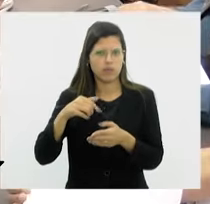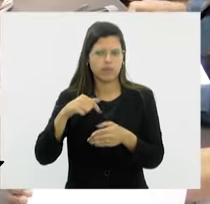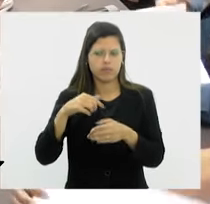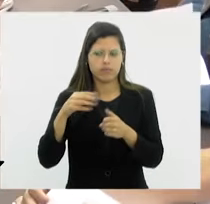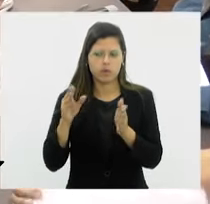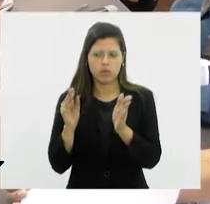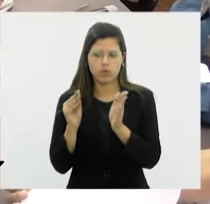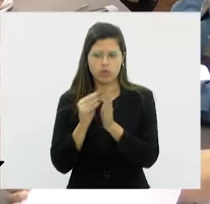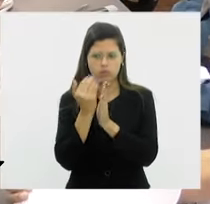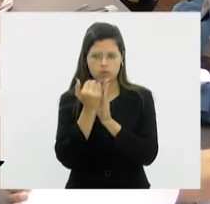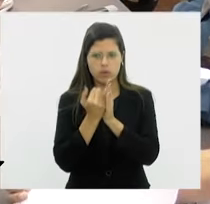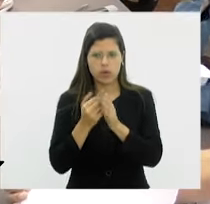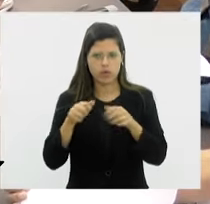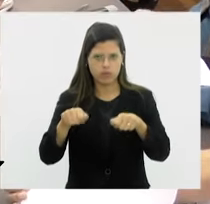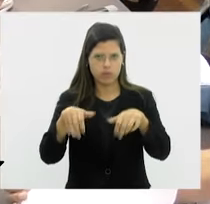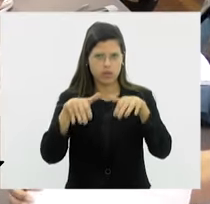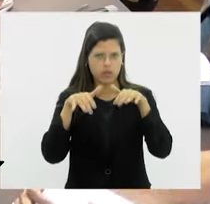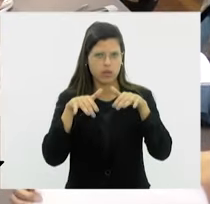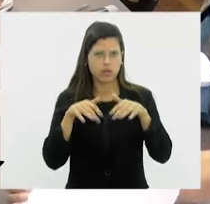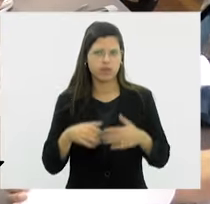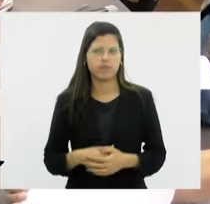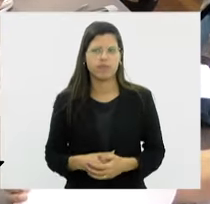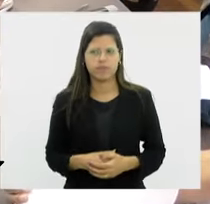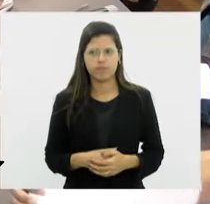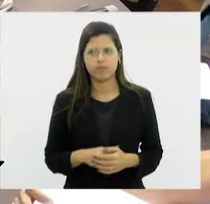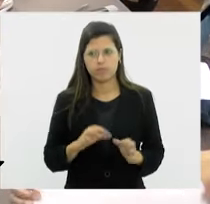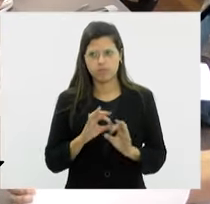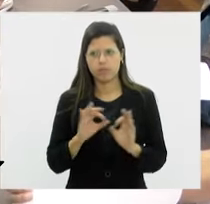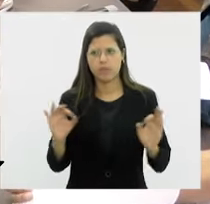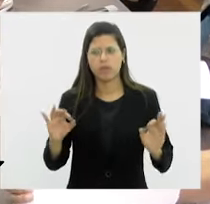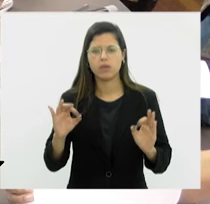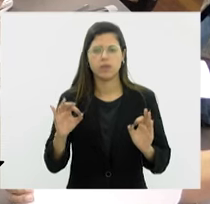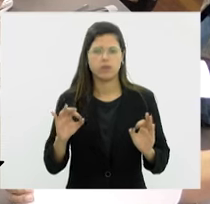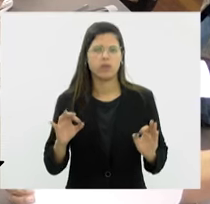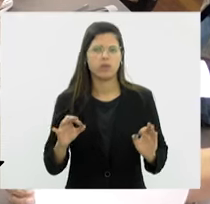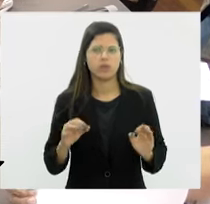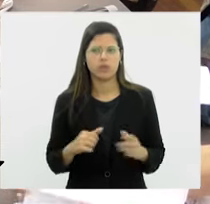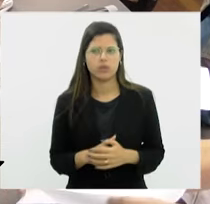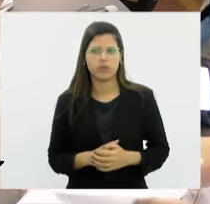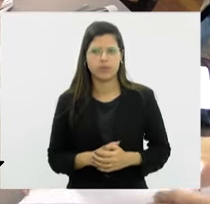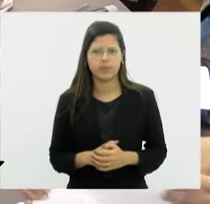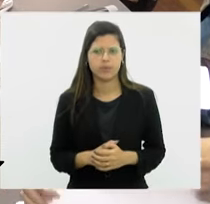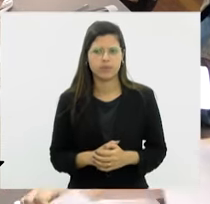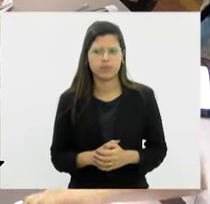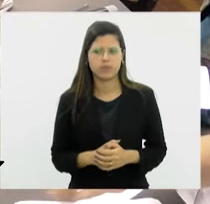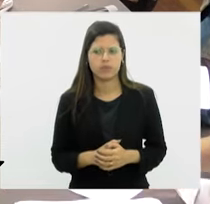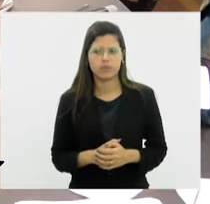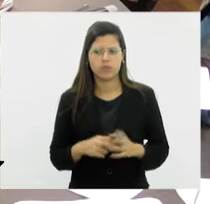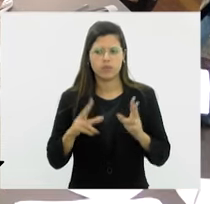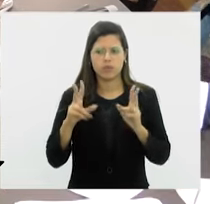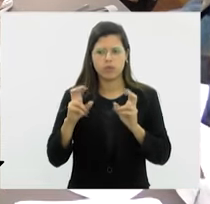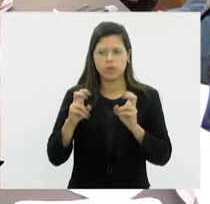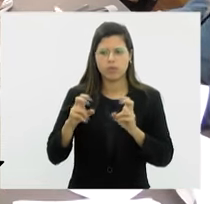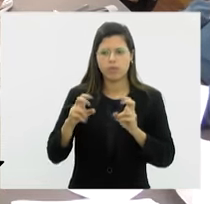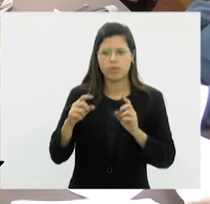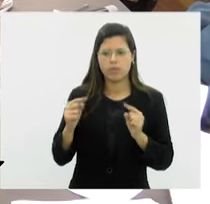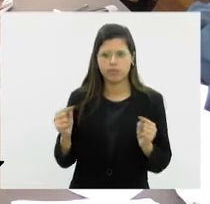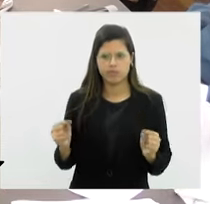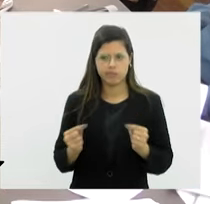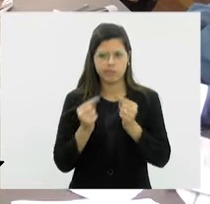esse que já é o objeto da... que ele choca com o objeto do PL apresentado pela CCJ.